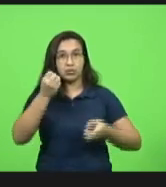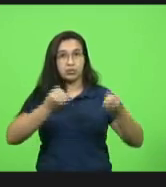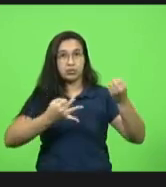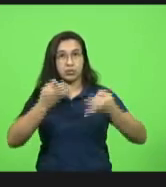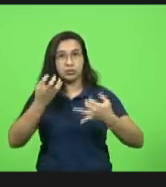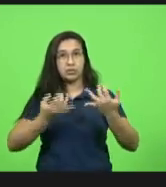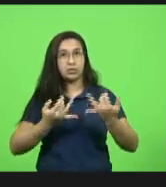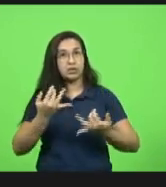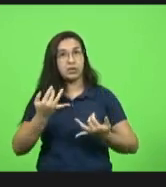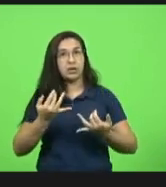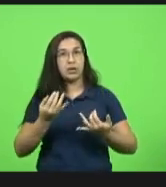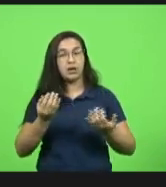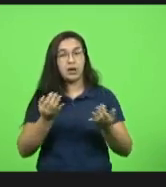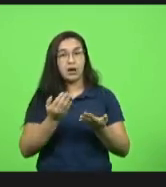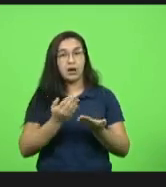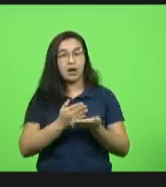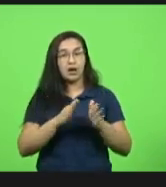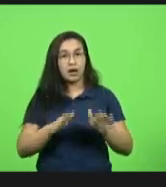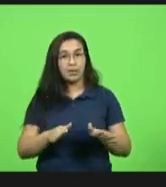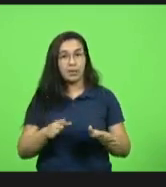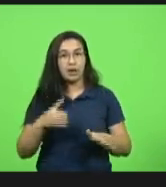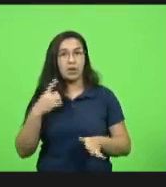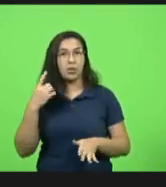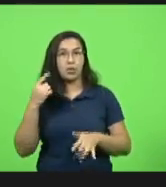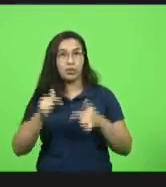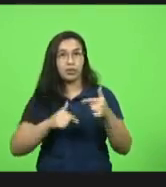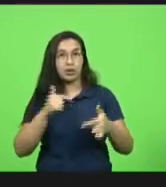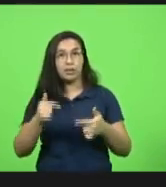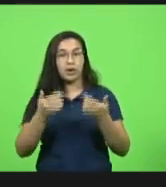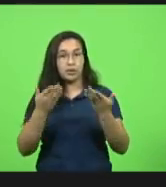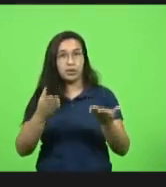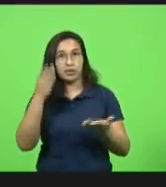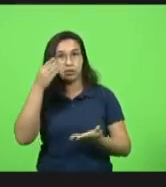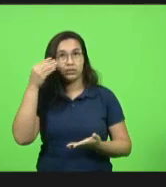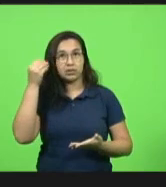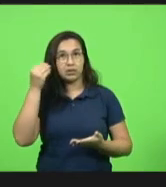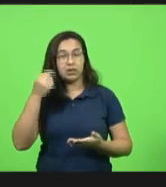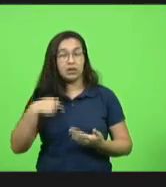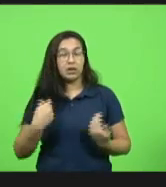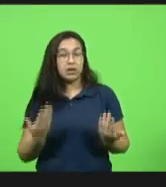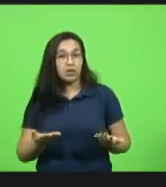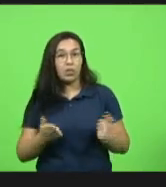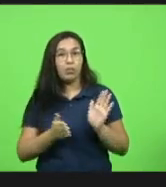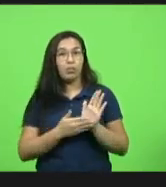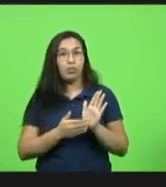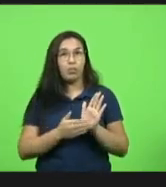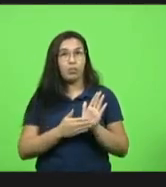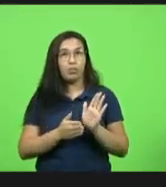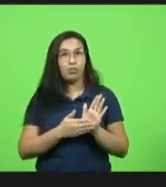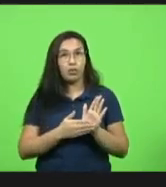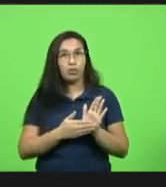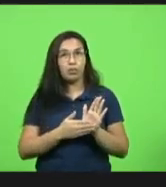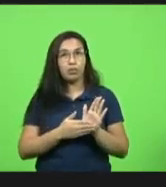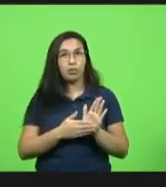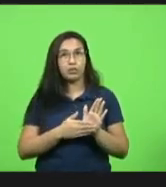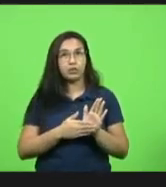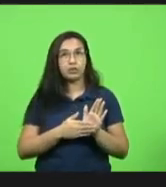trabalho imparcial da deputada Carminati. Então eu faço aqui uma proposta para que a gente possa solucionar,